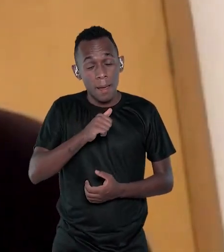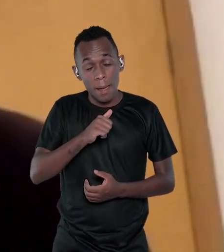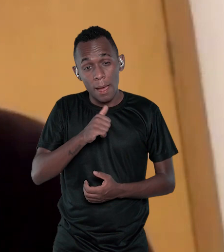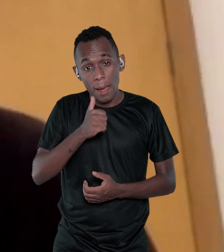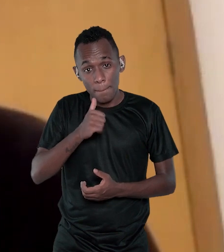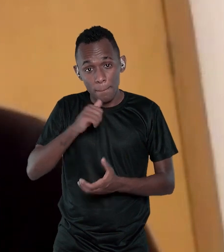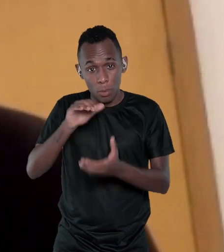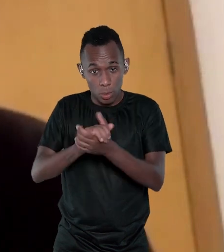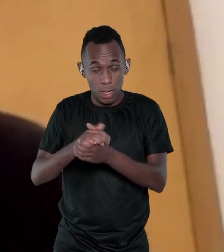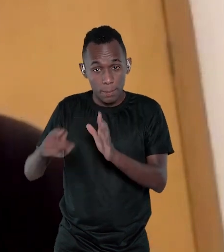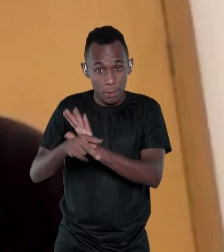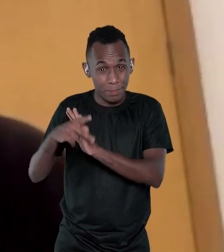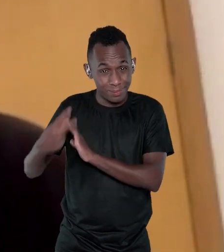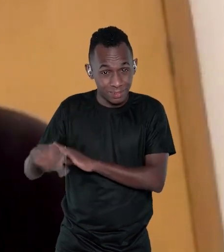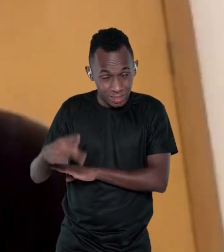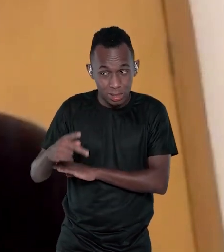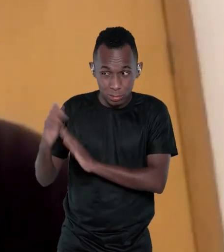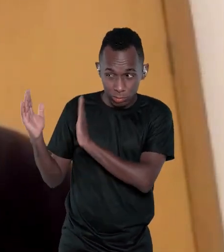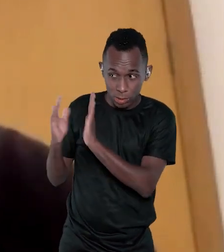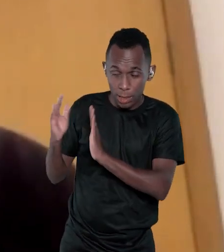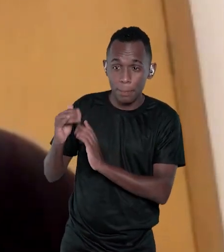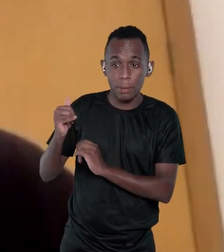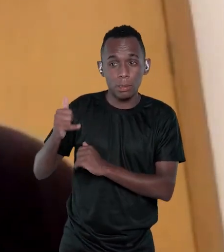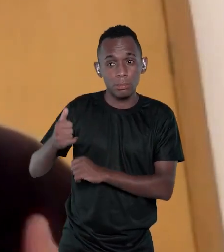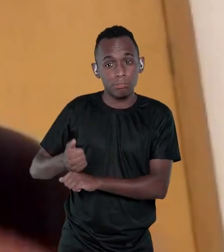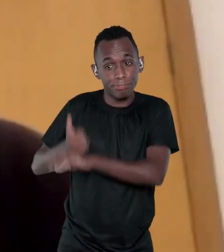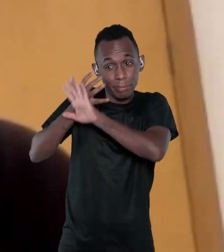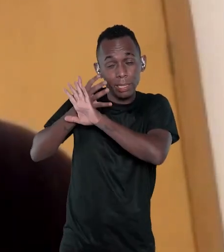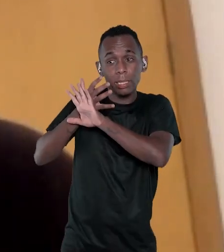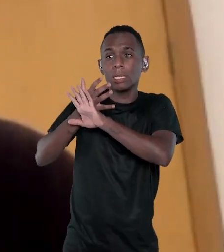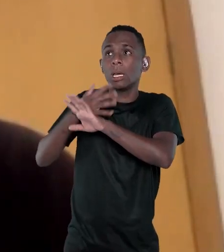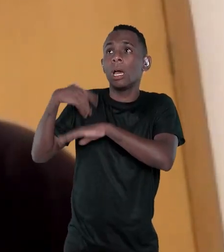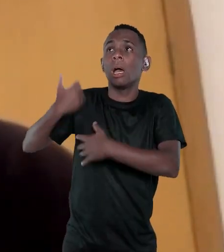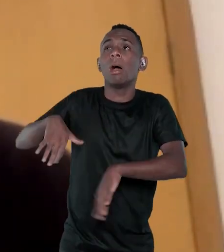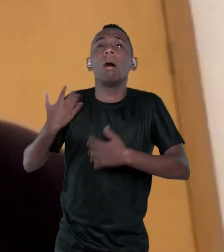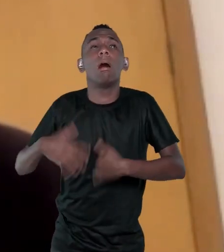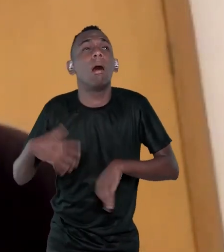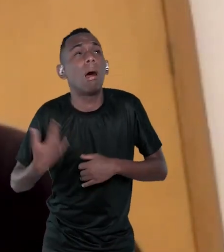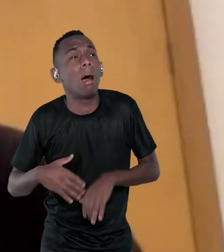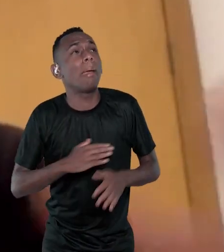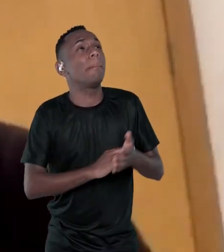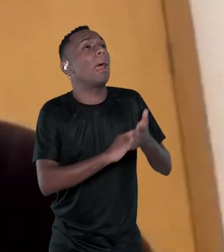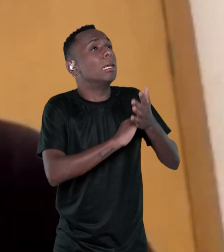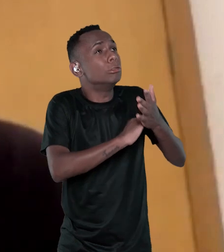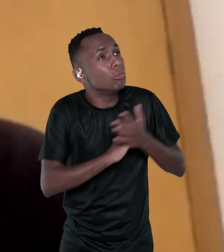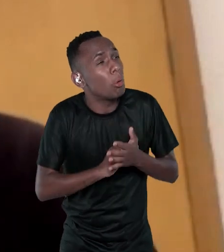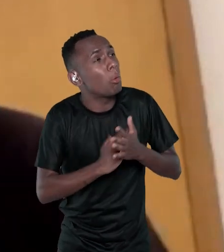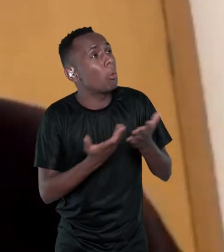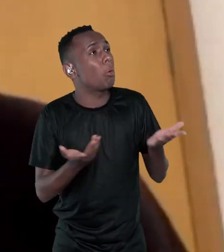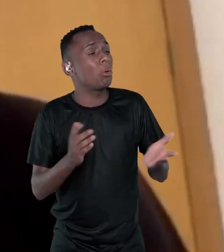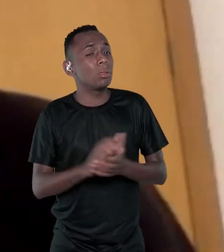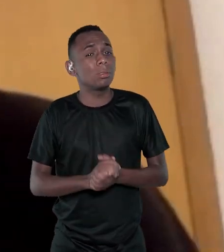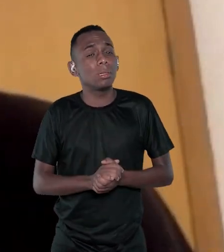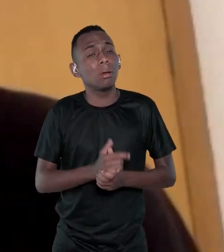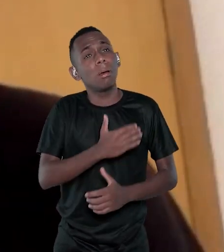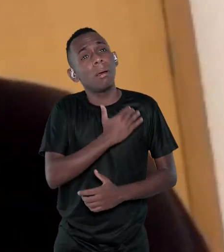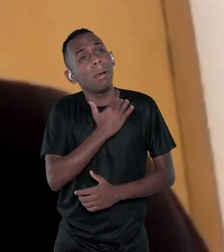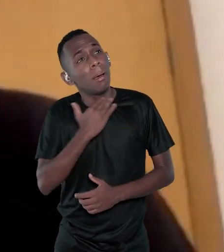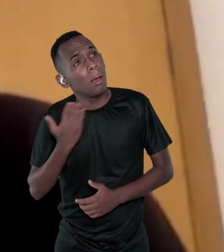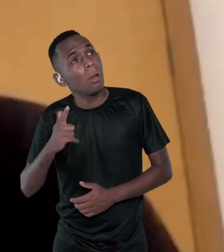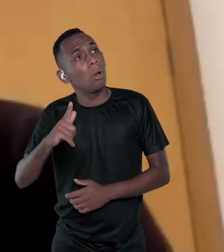A mulher dele, da época, liga para mim, meio apavorada: Murilo, me